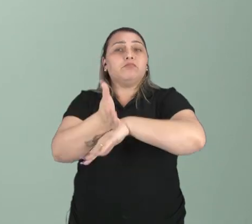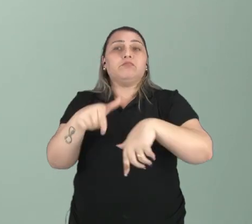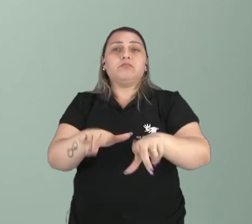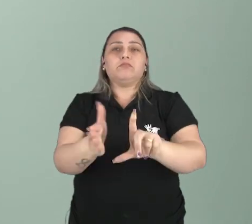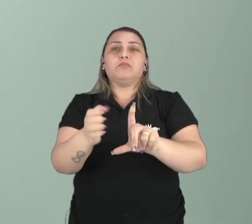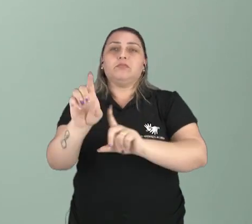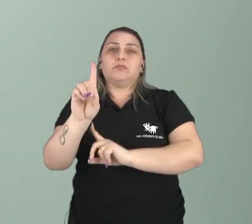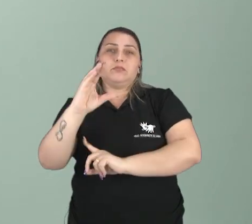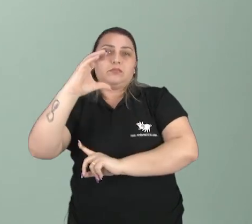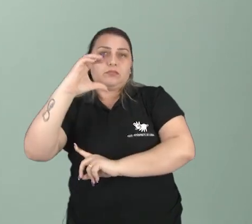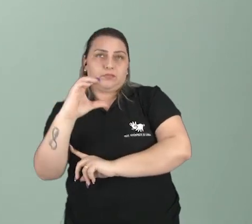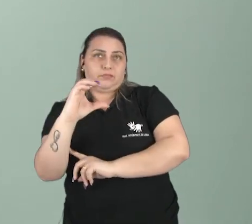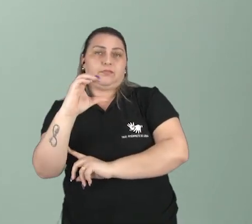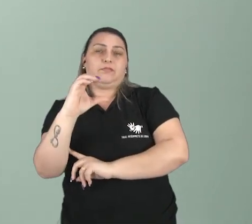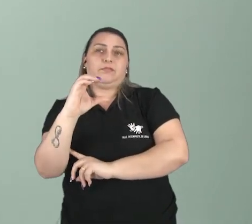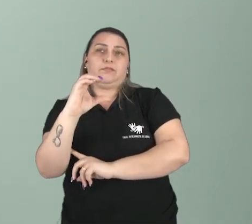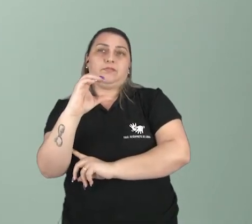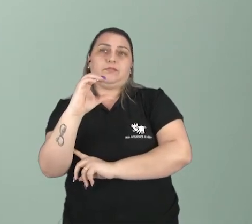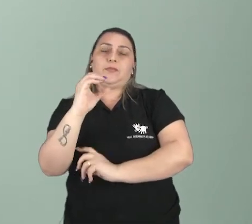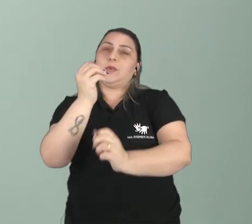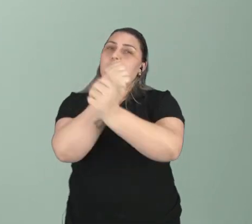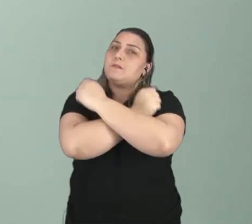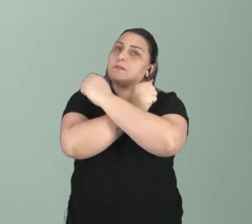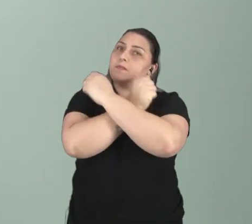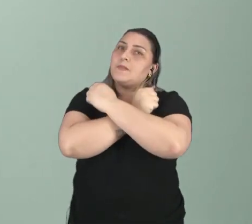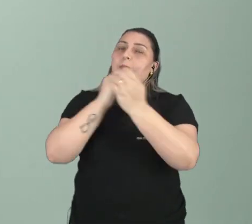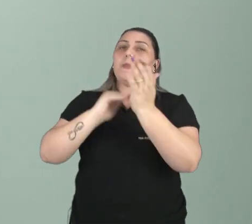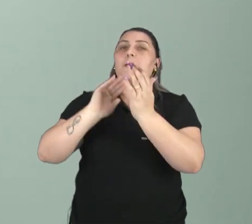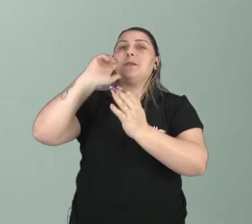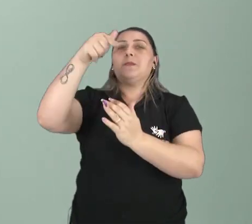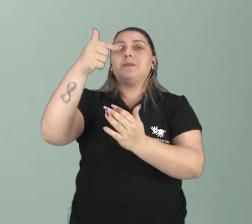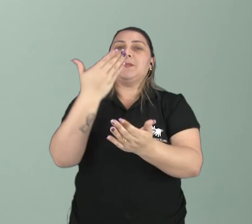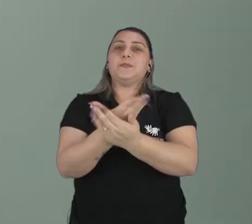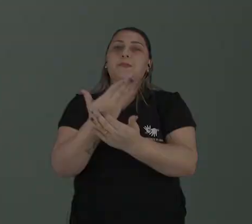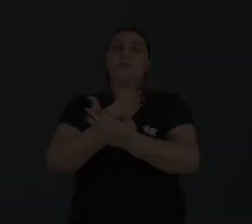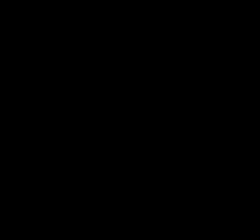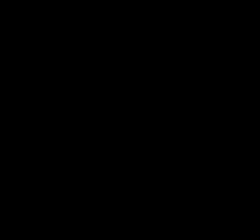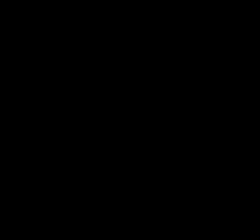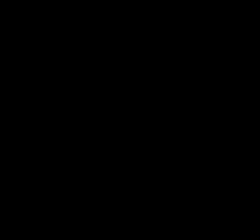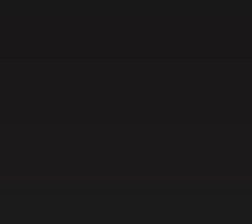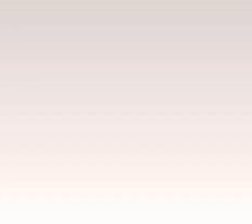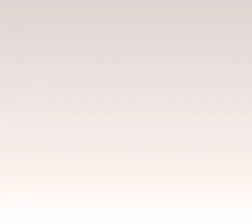você acessar a plataforma Eduque. Um abraço e até a próxima!